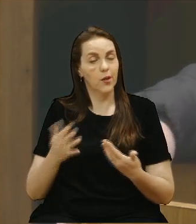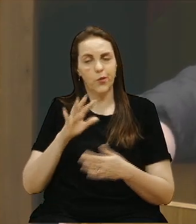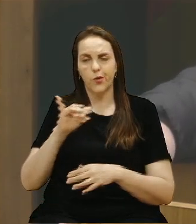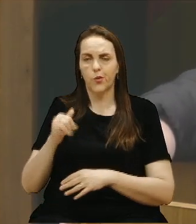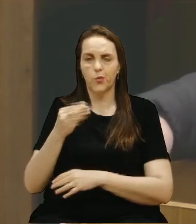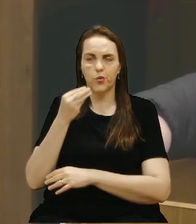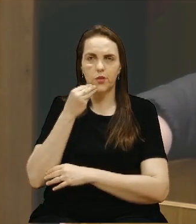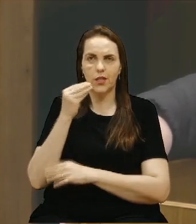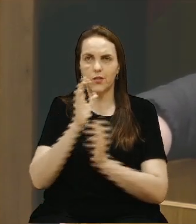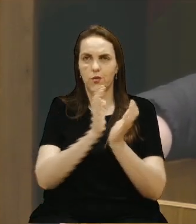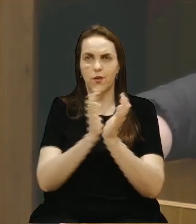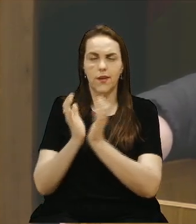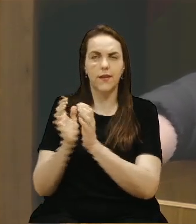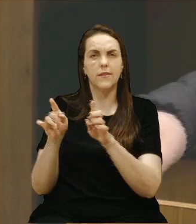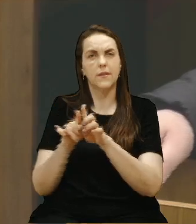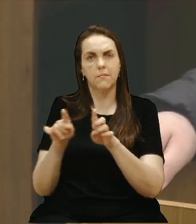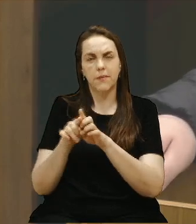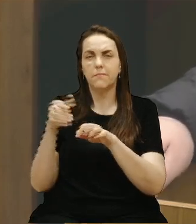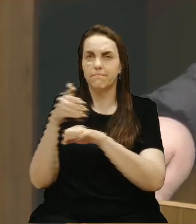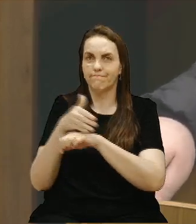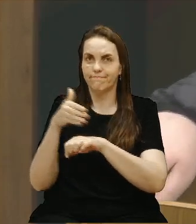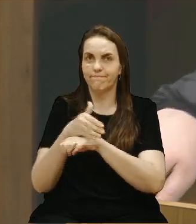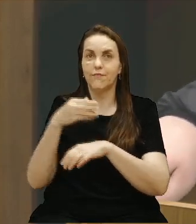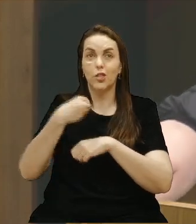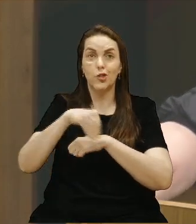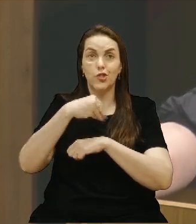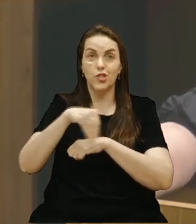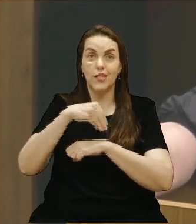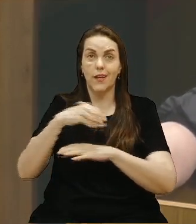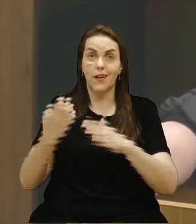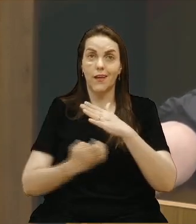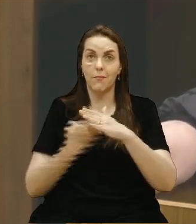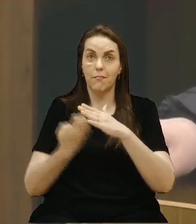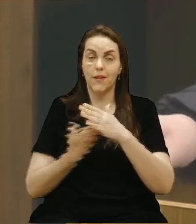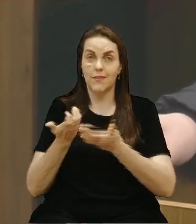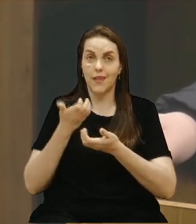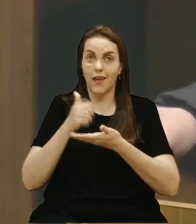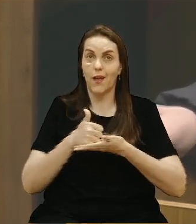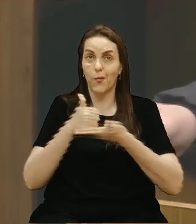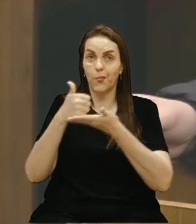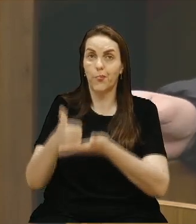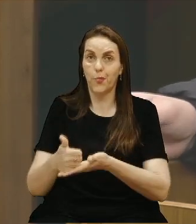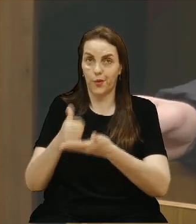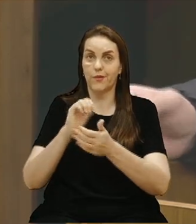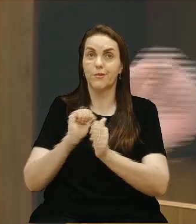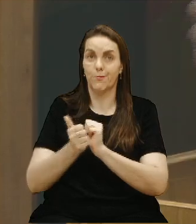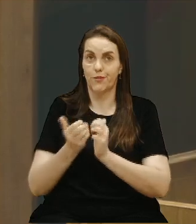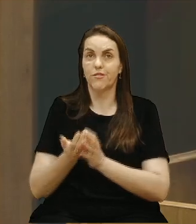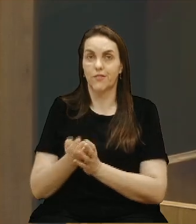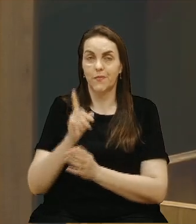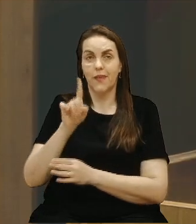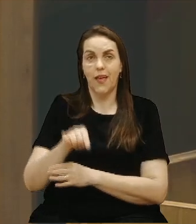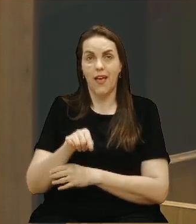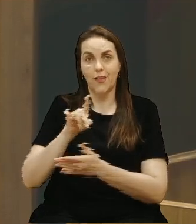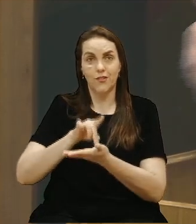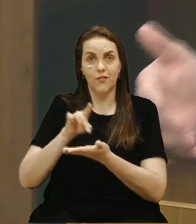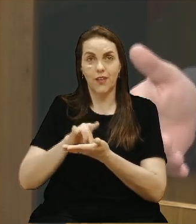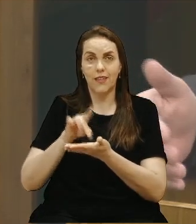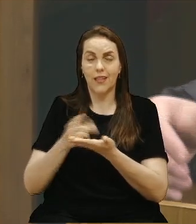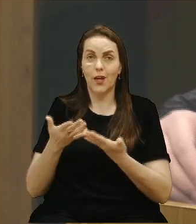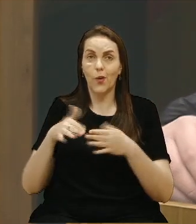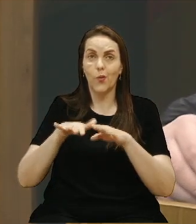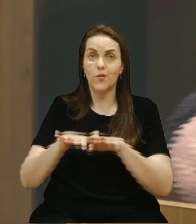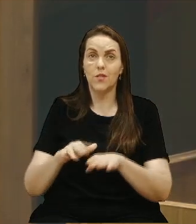aos colegas de também participarem, né, indicando empresas que queiram ajudar nesse esporte. A ideia justamente é trazer inclusão para